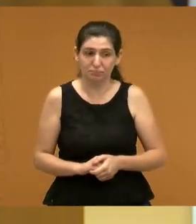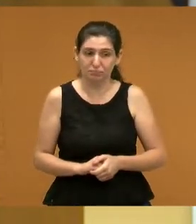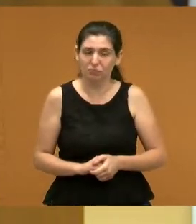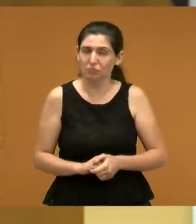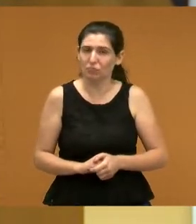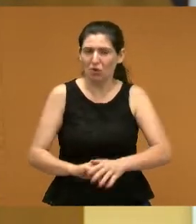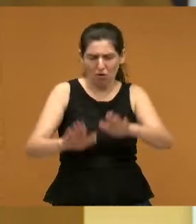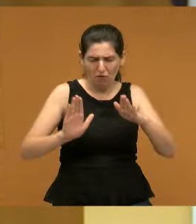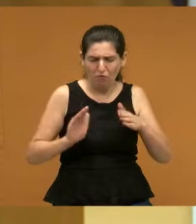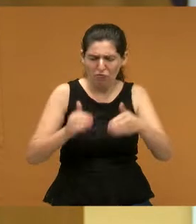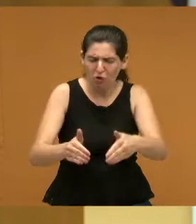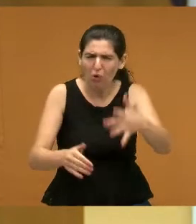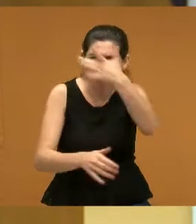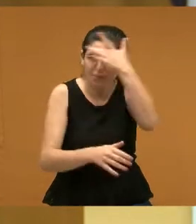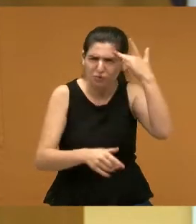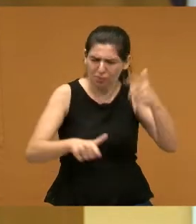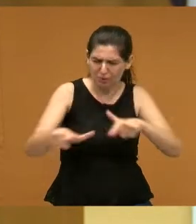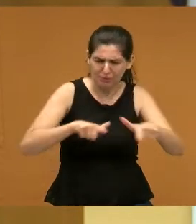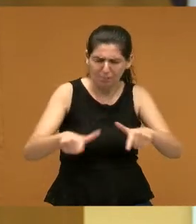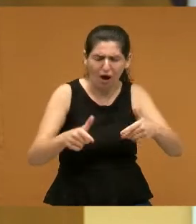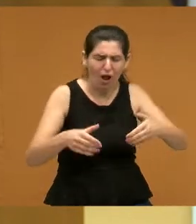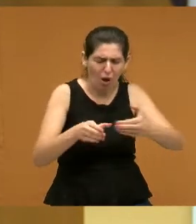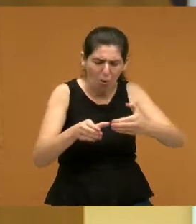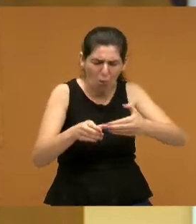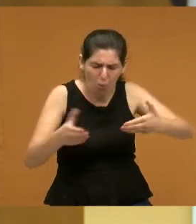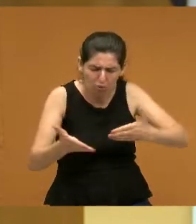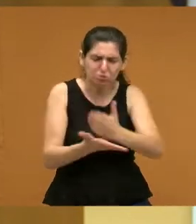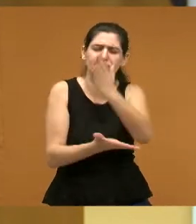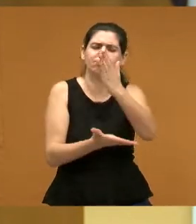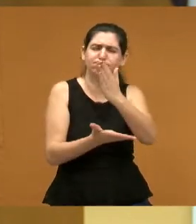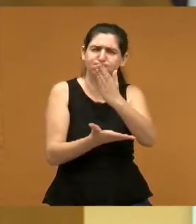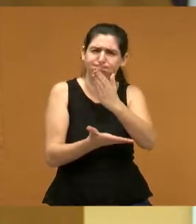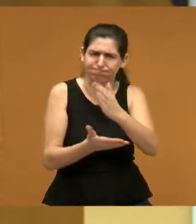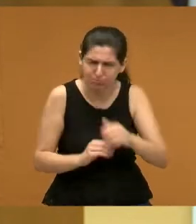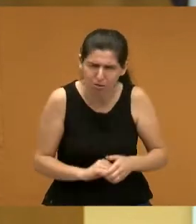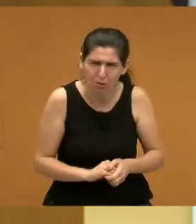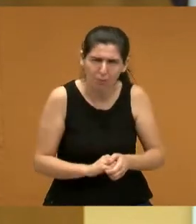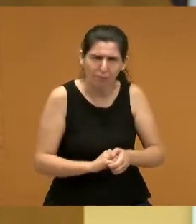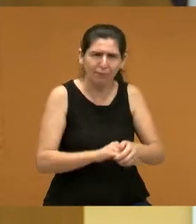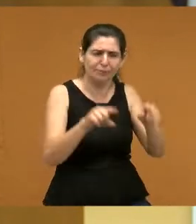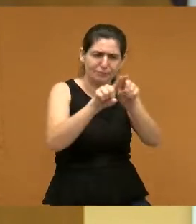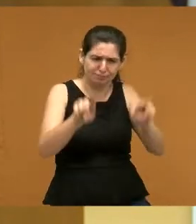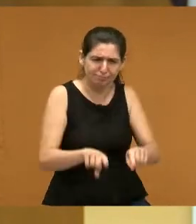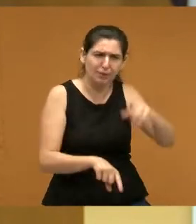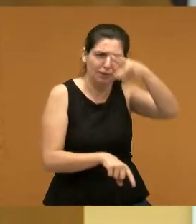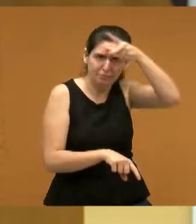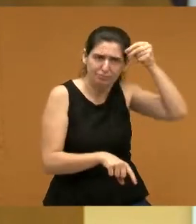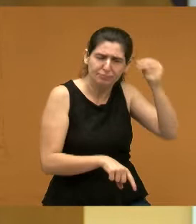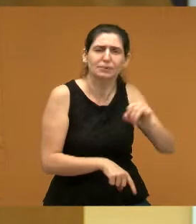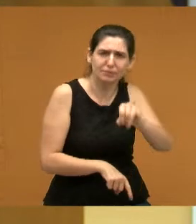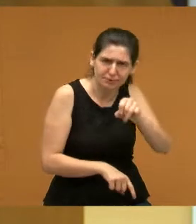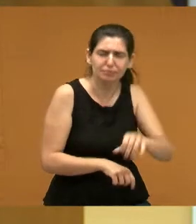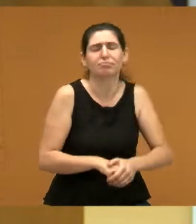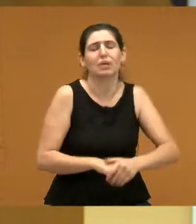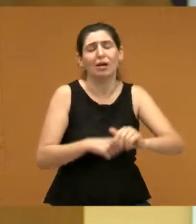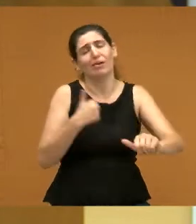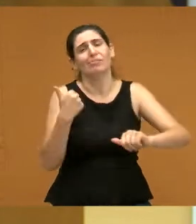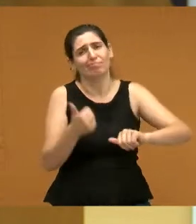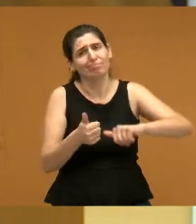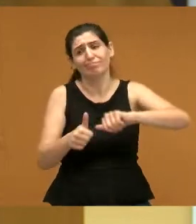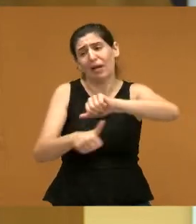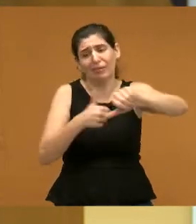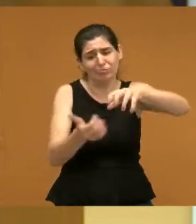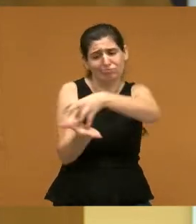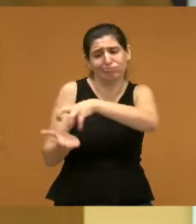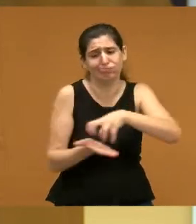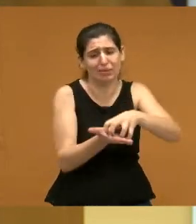exclusiva de servidor efetivo. Todas as demais gerências foram extintas. A remuneração da FGA será